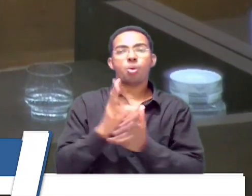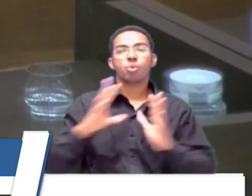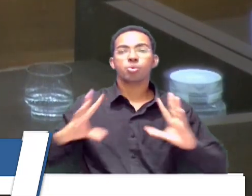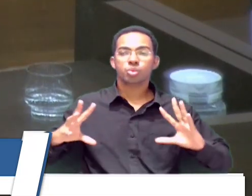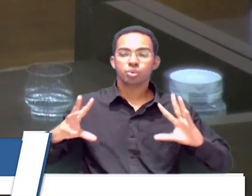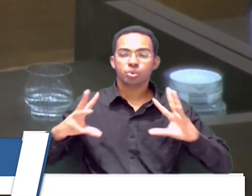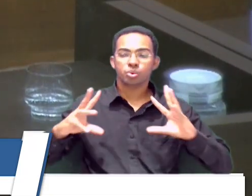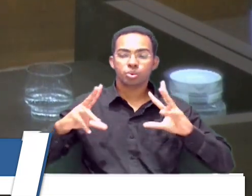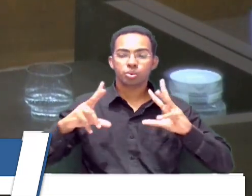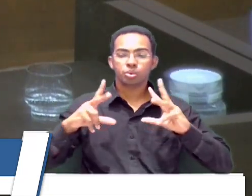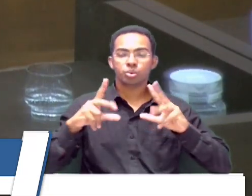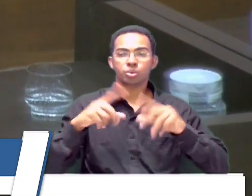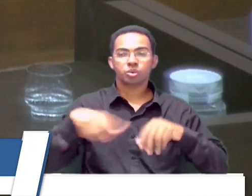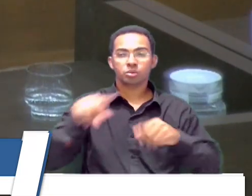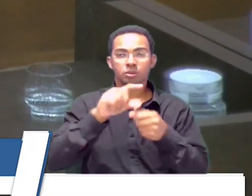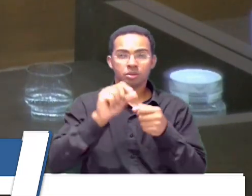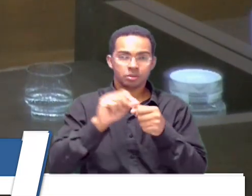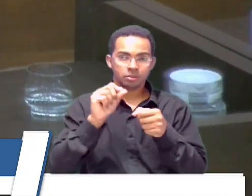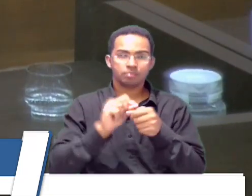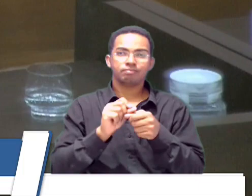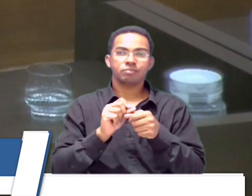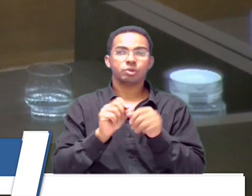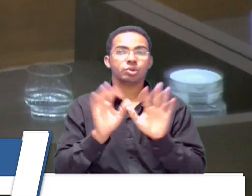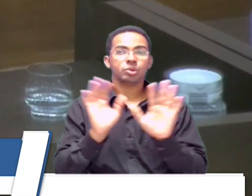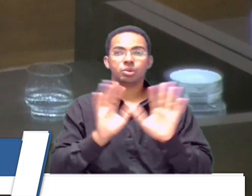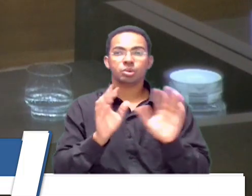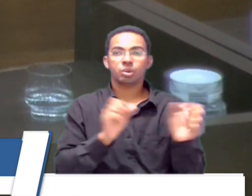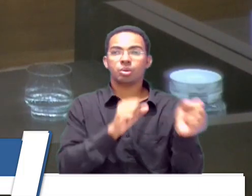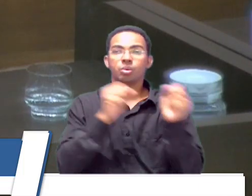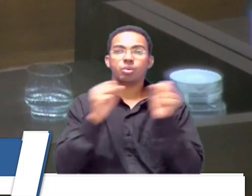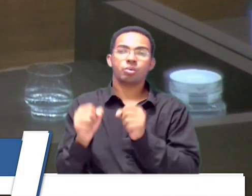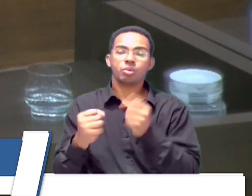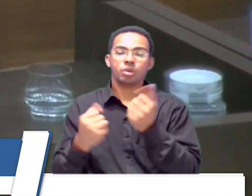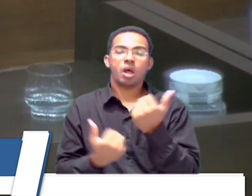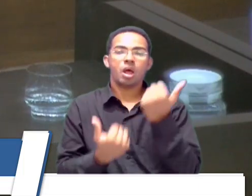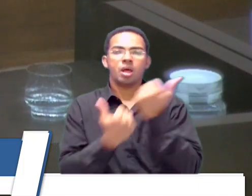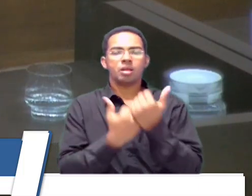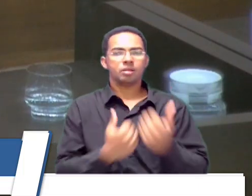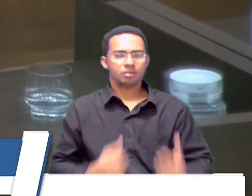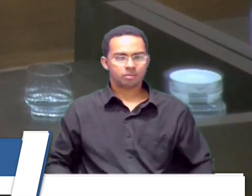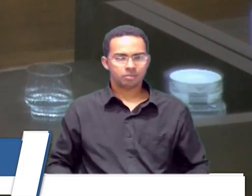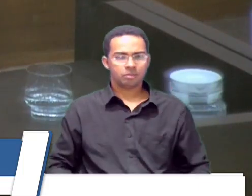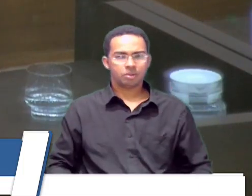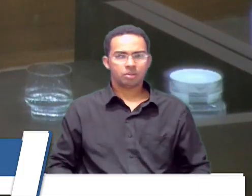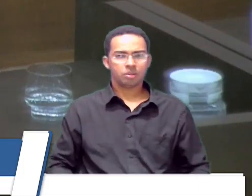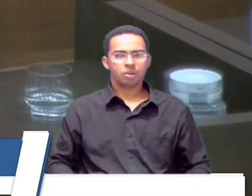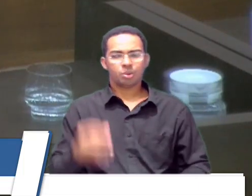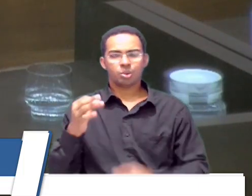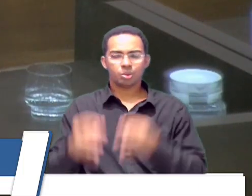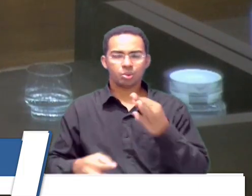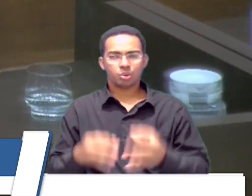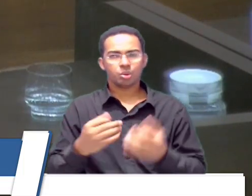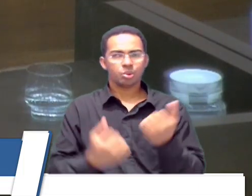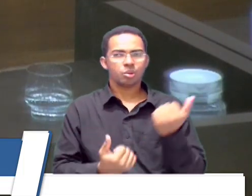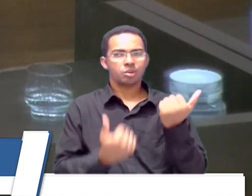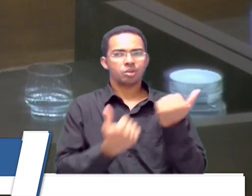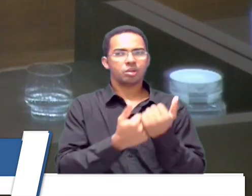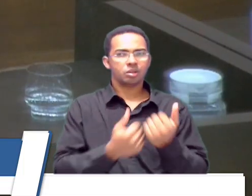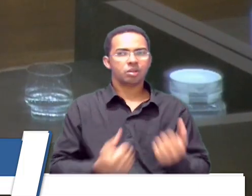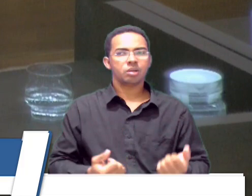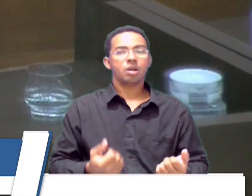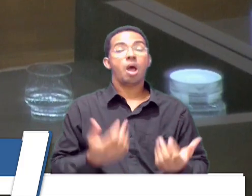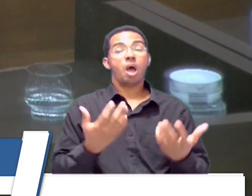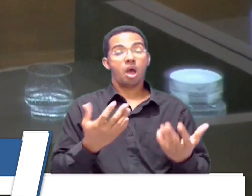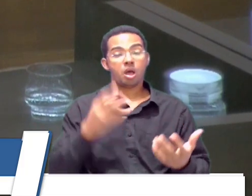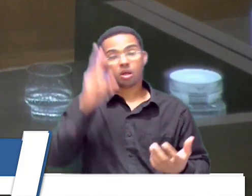já fazem, sem que o poder público apoie, sem que o judiciário apoie. Eu lembro